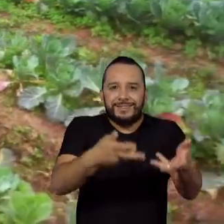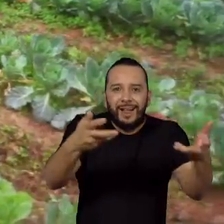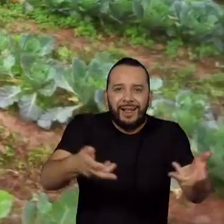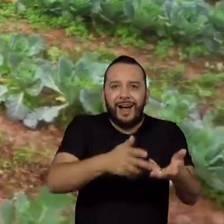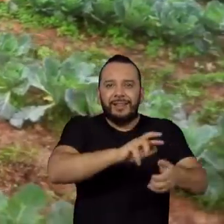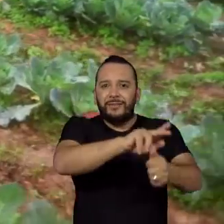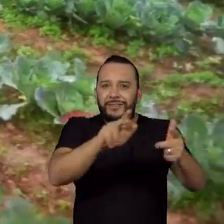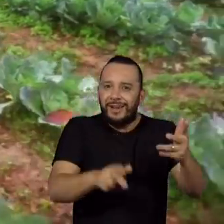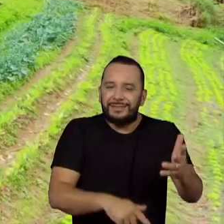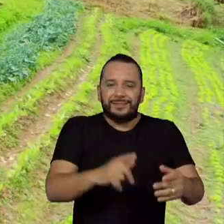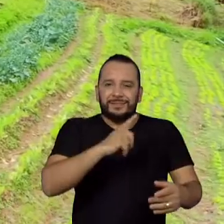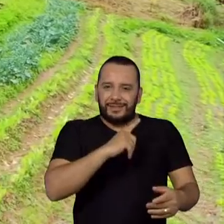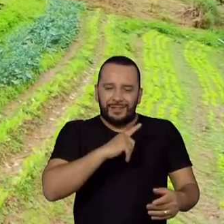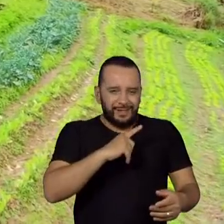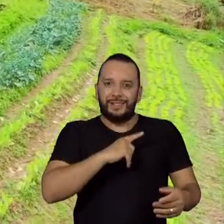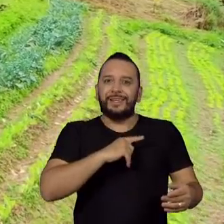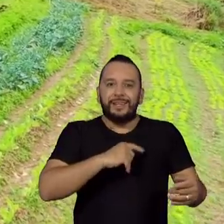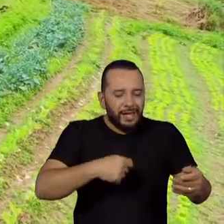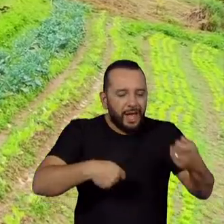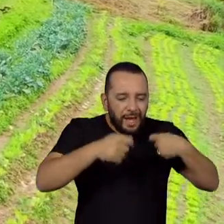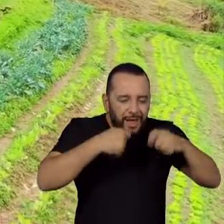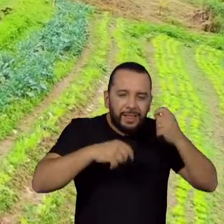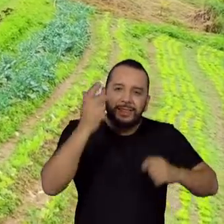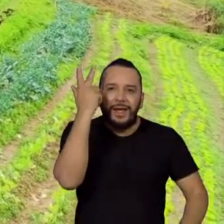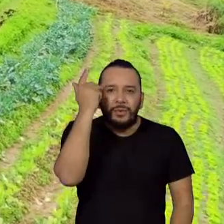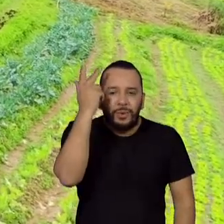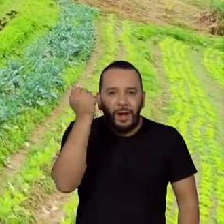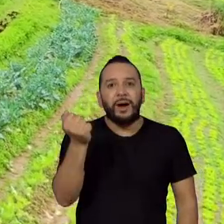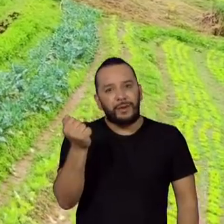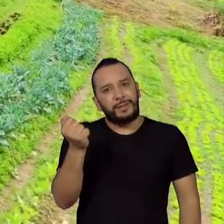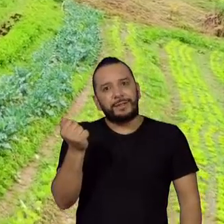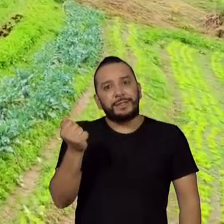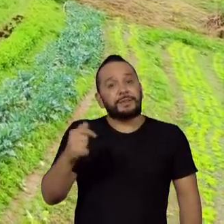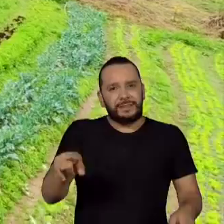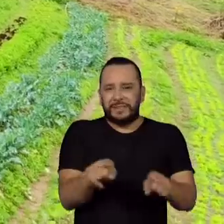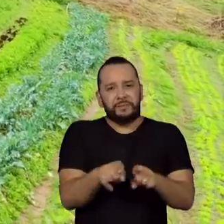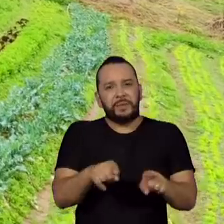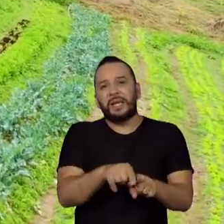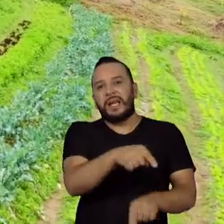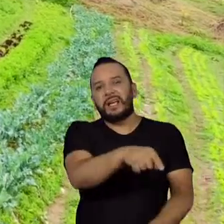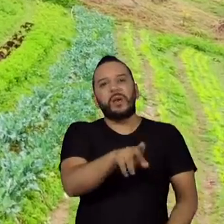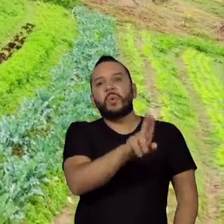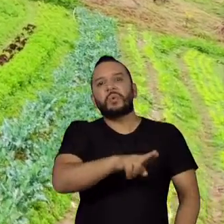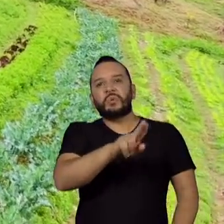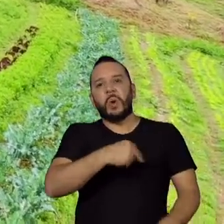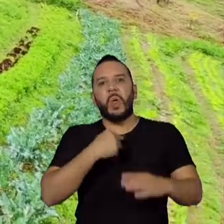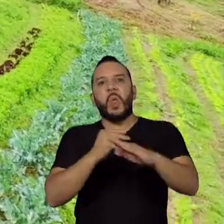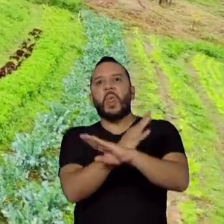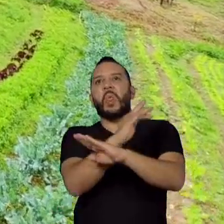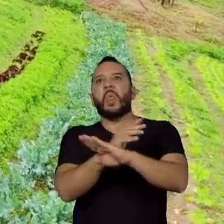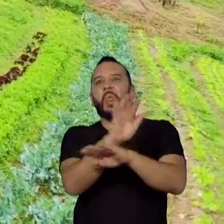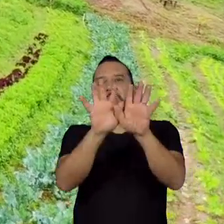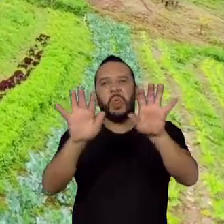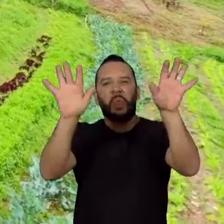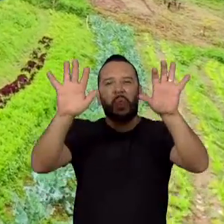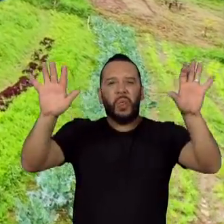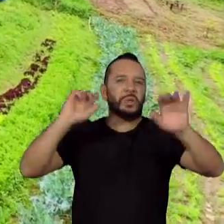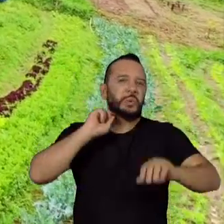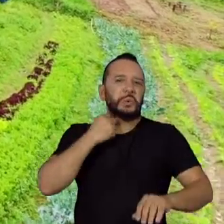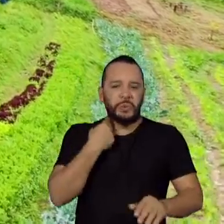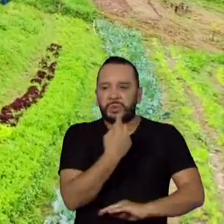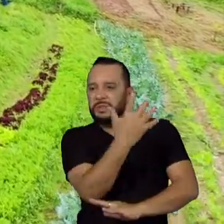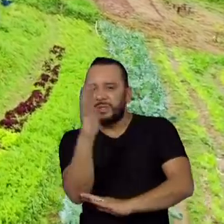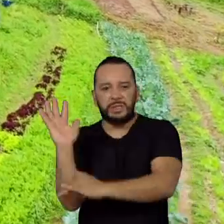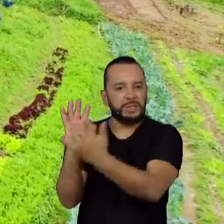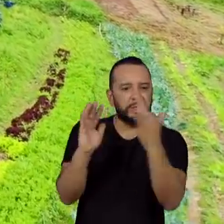o gasto, né, o consumo de combustíveis fósseis, inclusive, é enorme. A gente tem que buscar o que